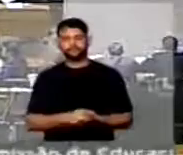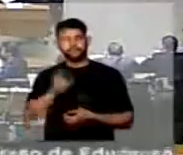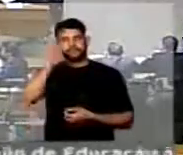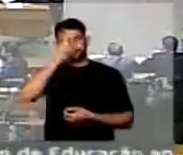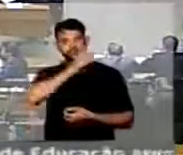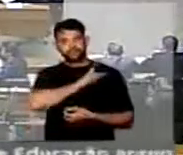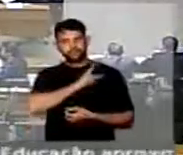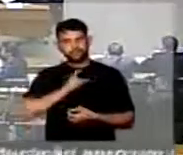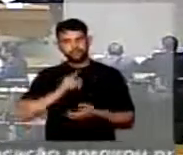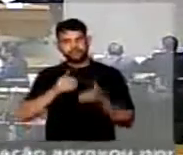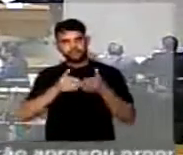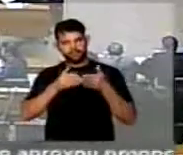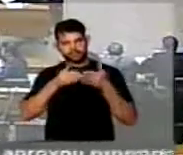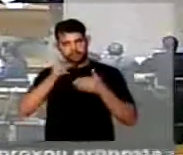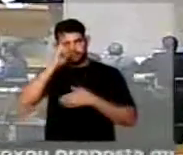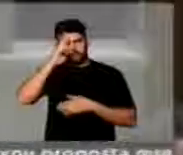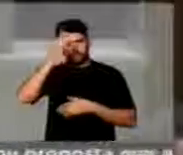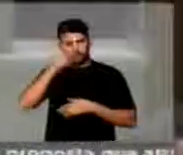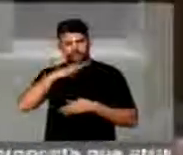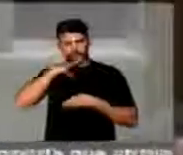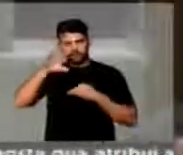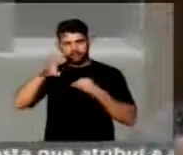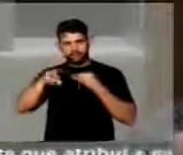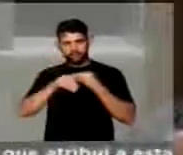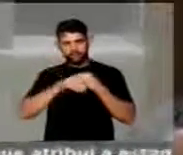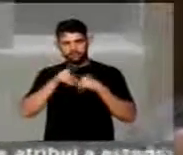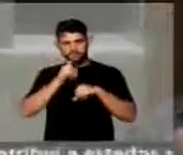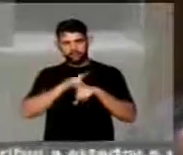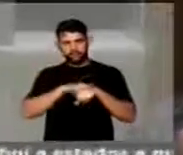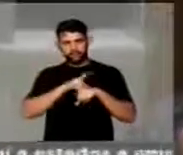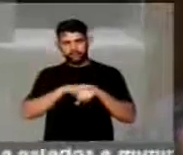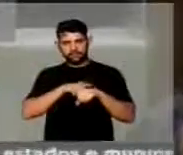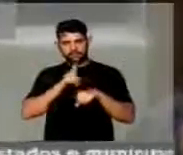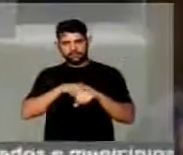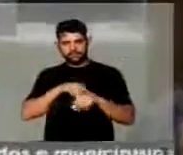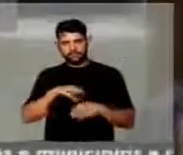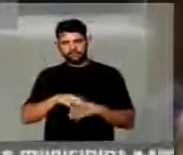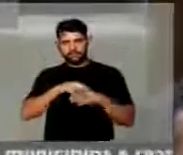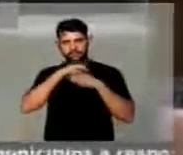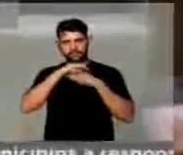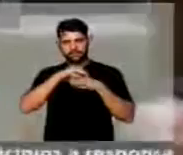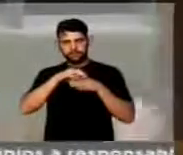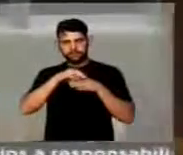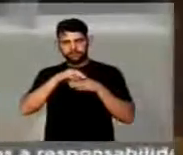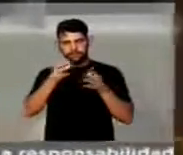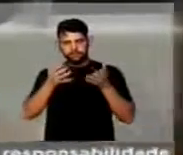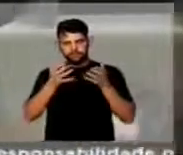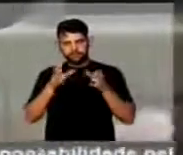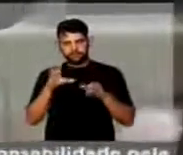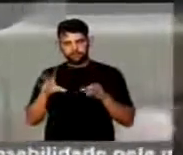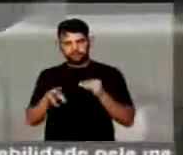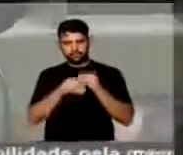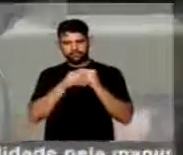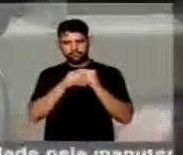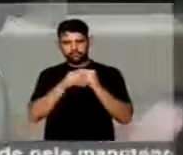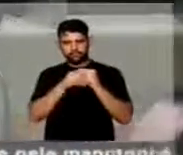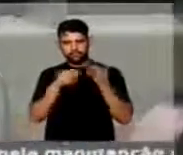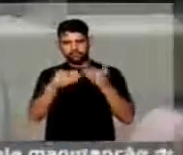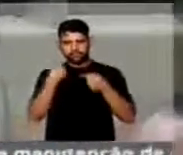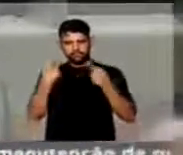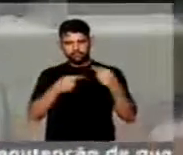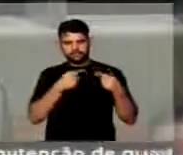Senhor presidente, eu pediria que Vossa Excelência acrescentasse ao meu tempo o tempo de líder, que eu quero somar